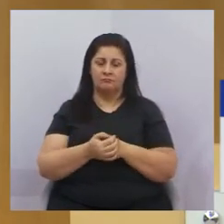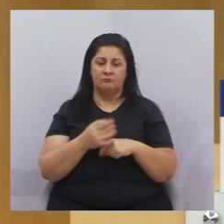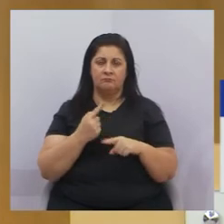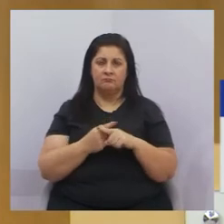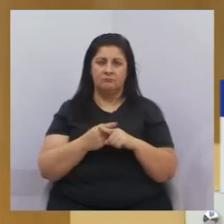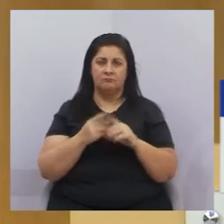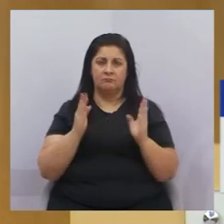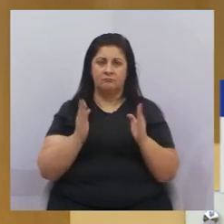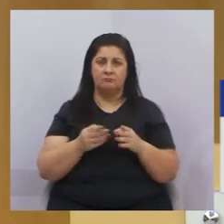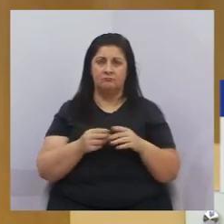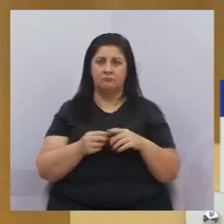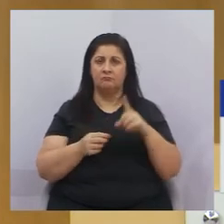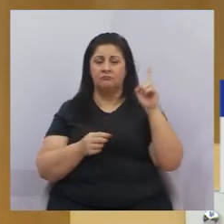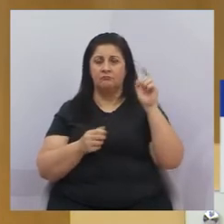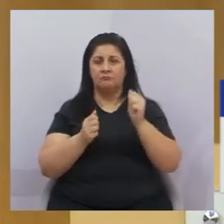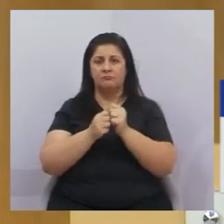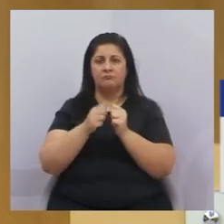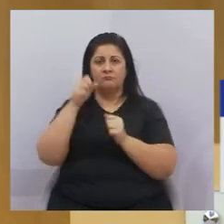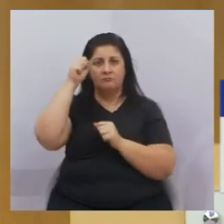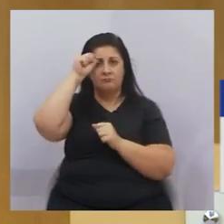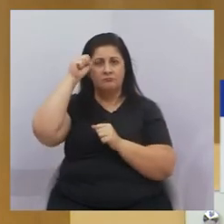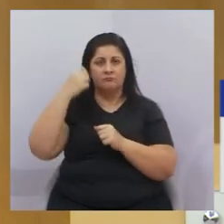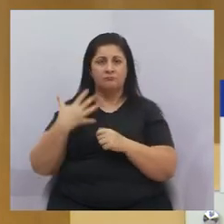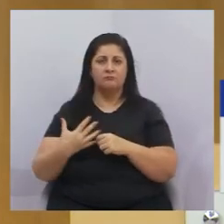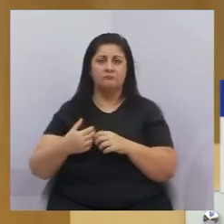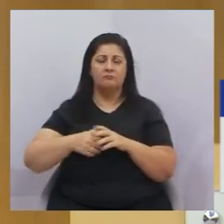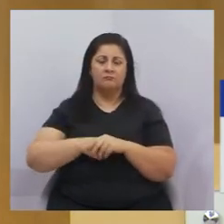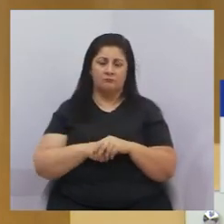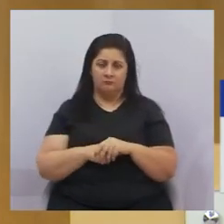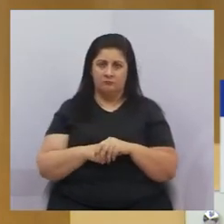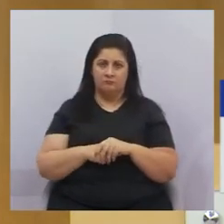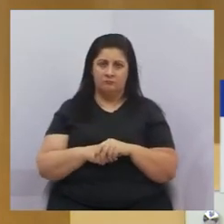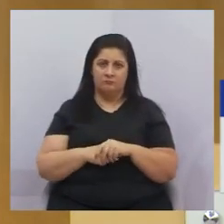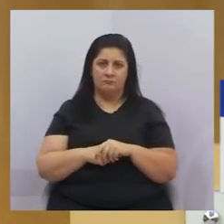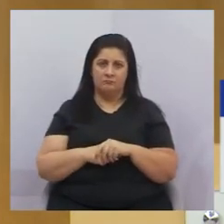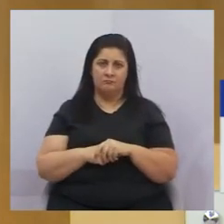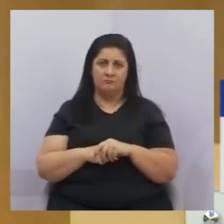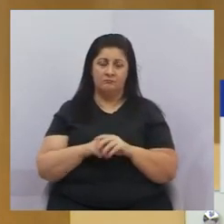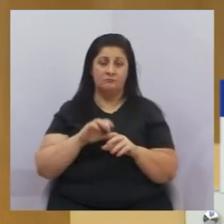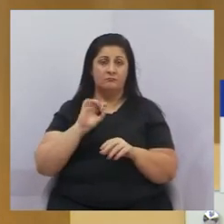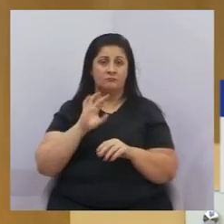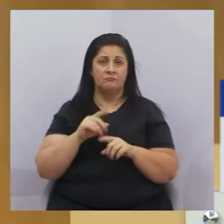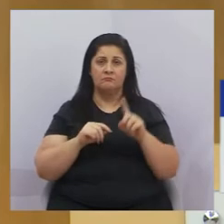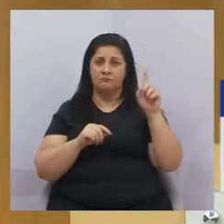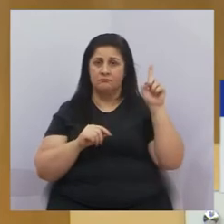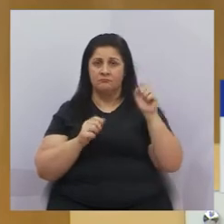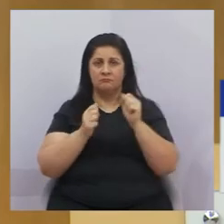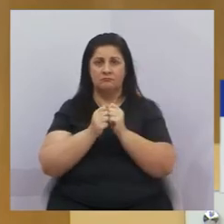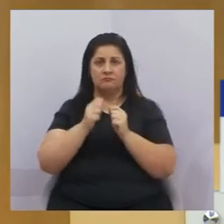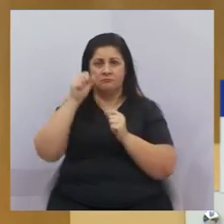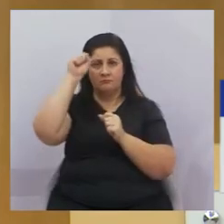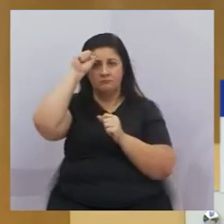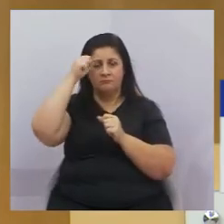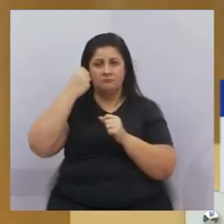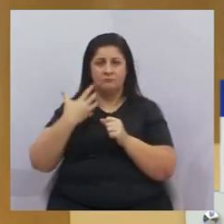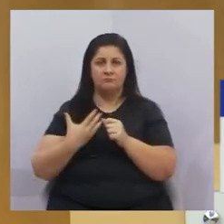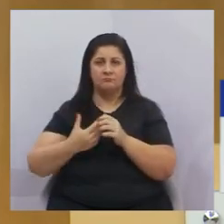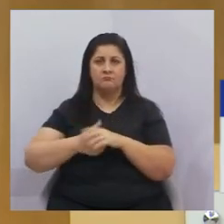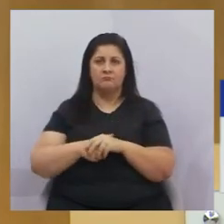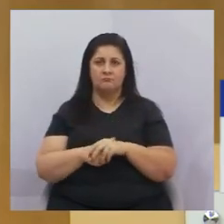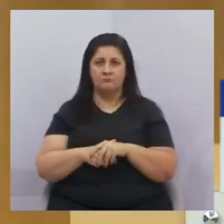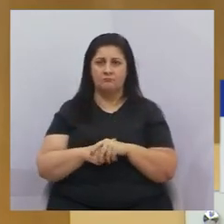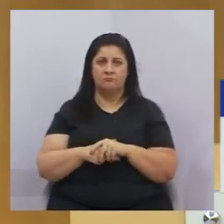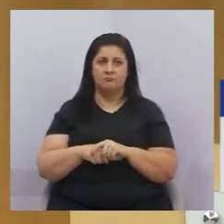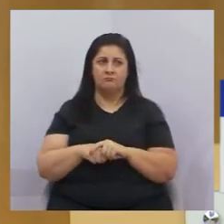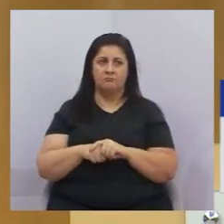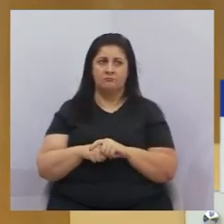enquanto, sou eu e Sônia aqui para pensar em todas essas políticas. Só eu e Sônia. A Sônia ainda tem